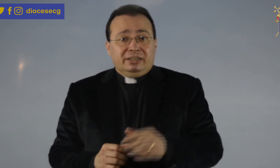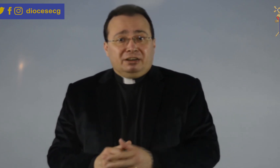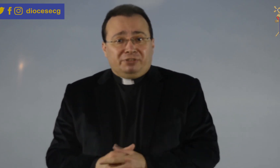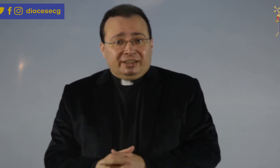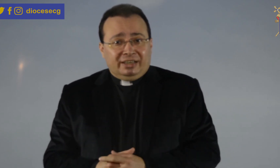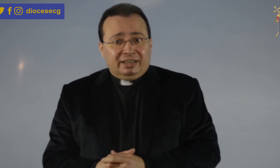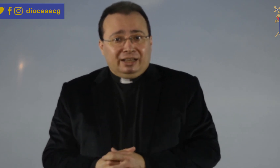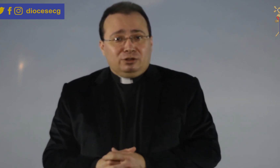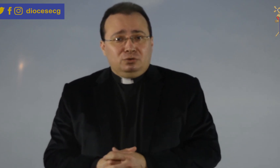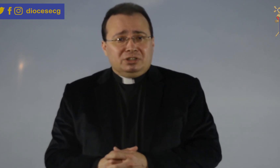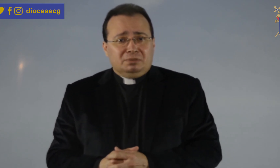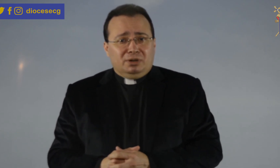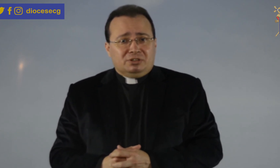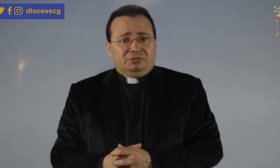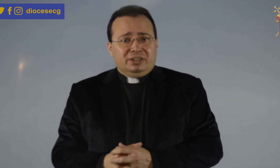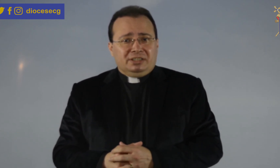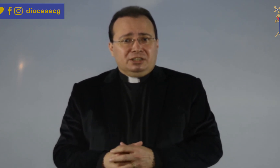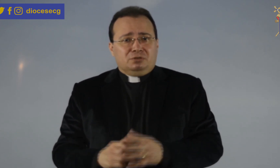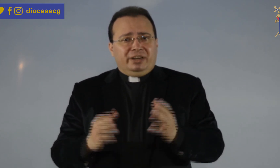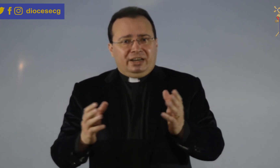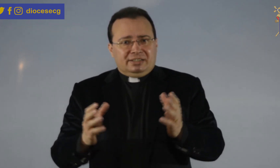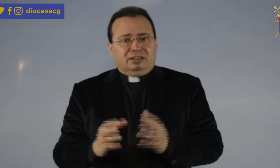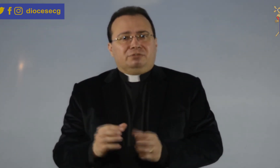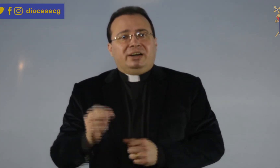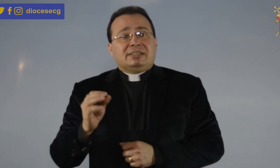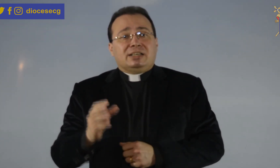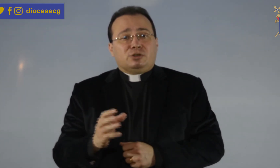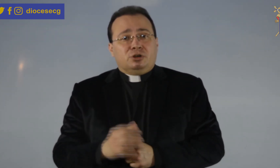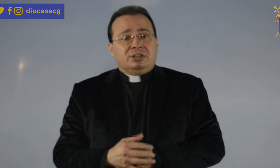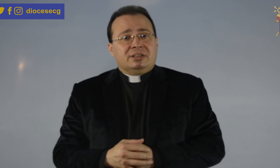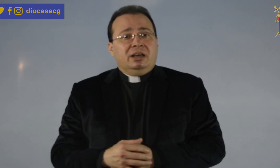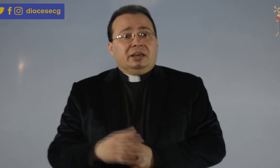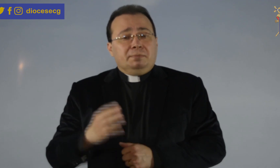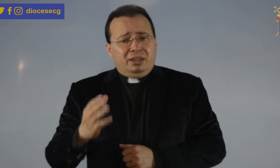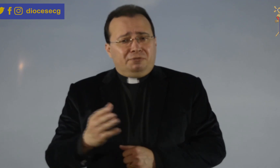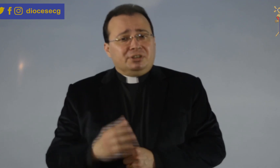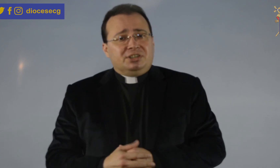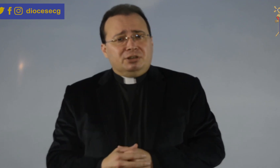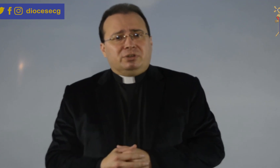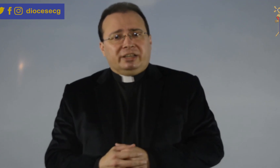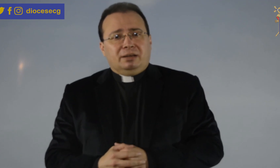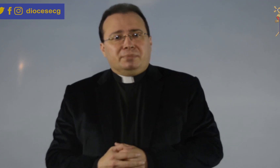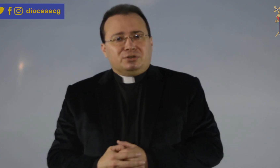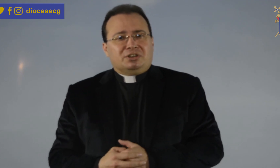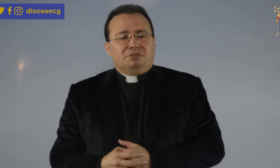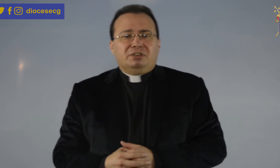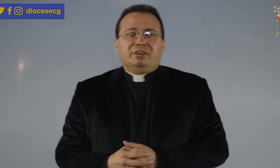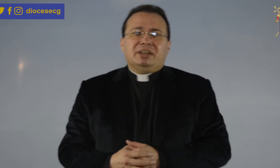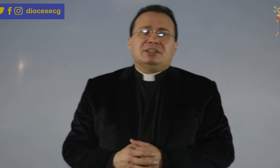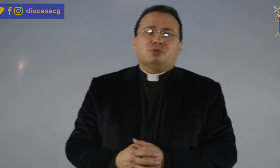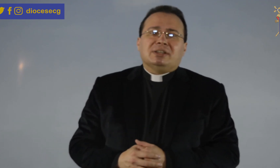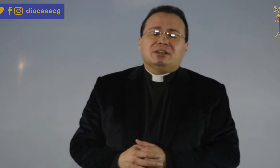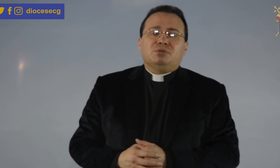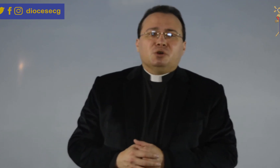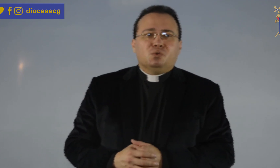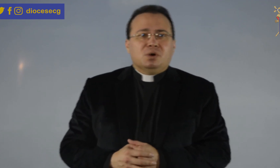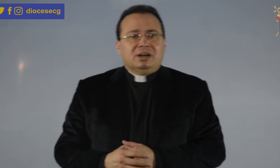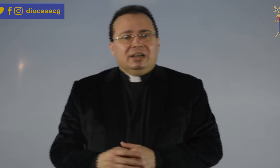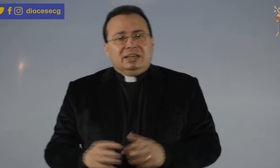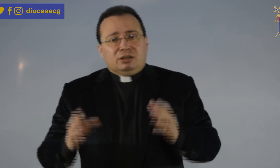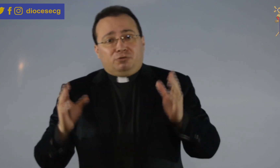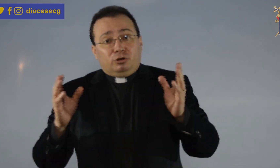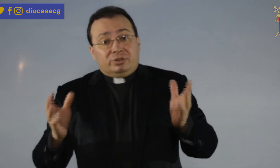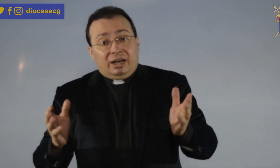Campina Grande, a Fraternidade dos Irmãos de Francisco vem realizando várias ações que beneficiam diretamente os que vivem em situação de